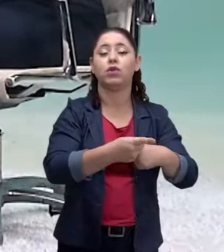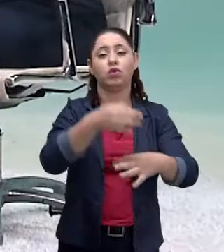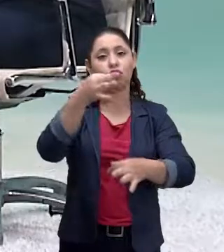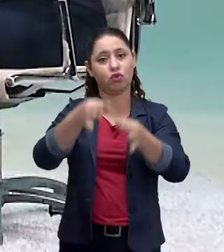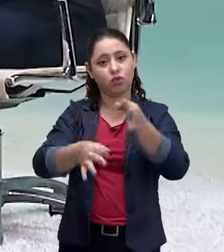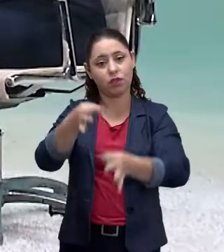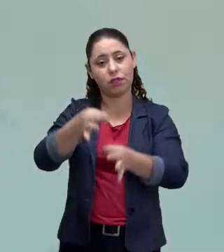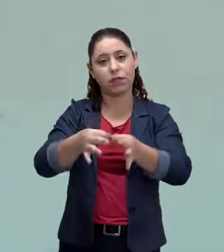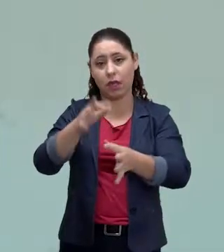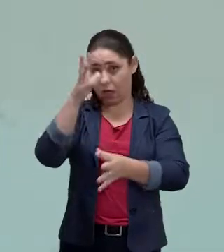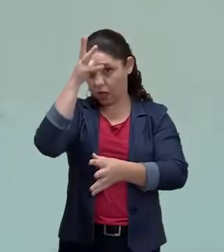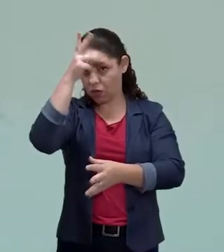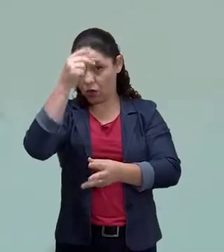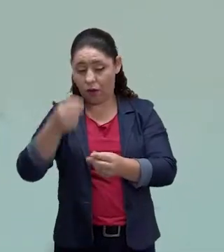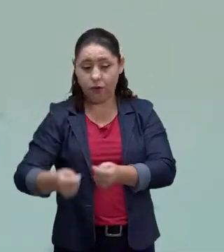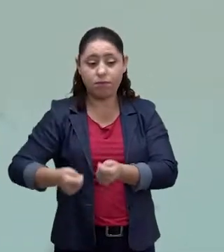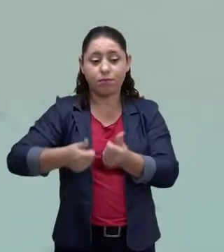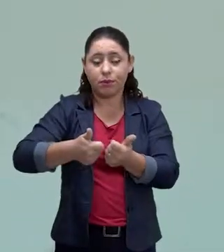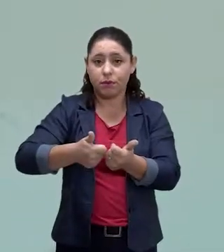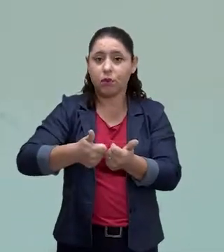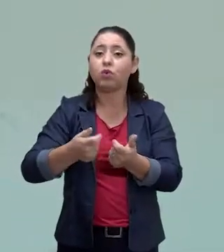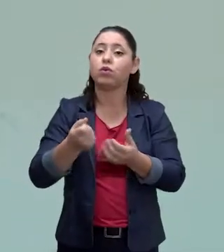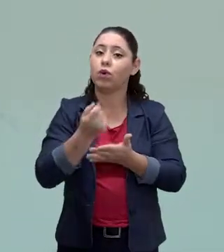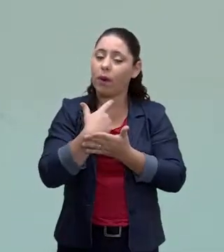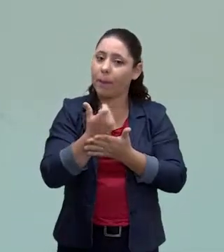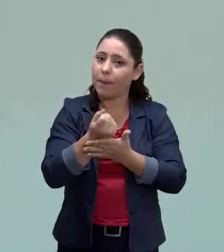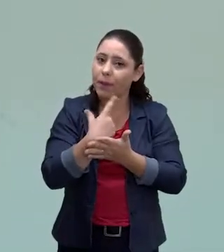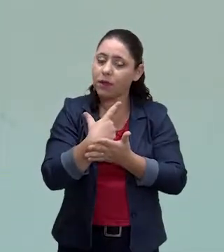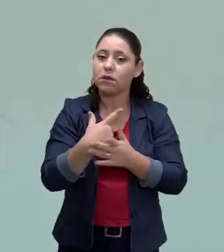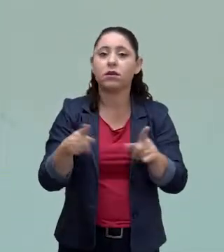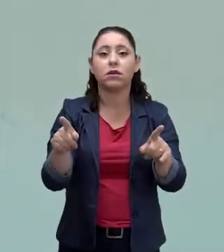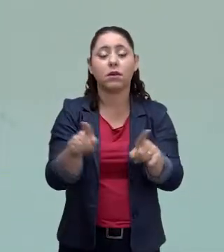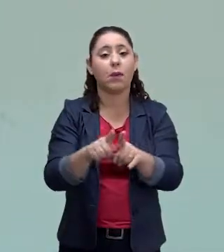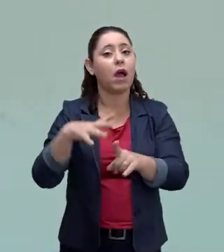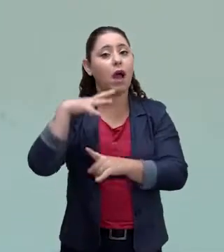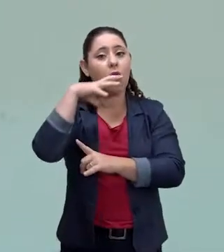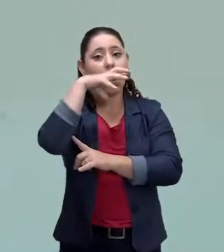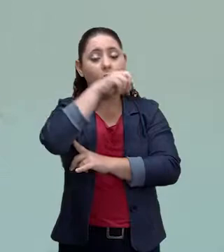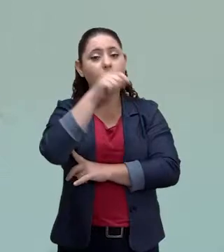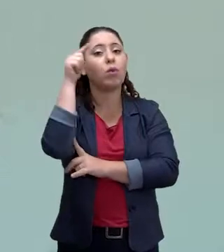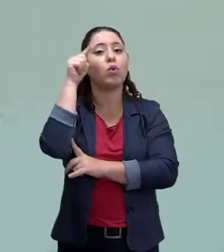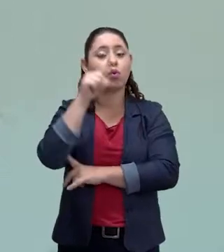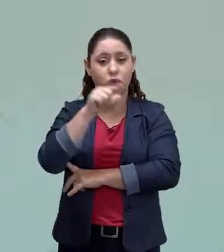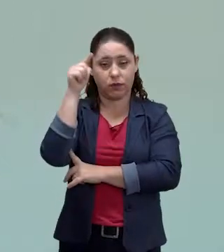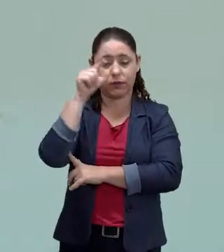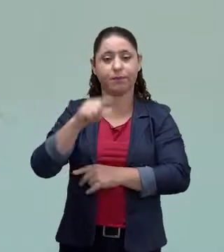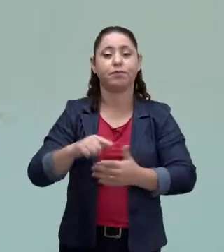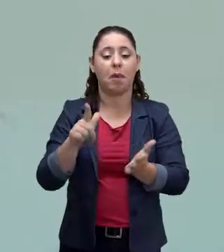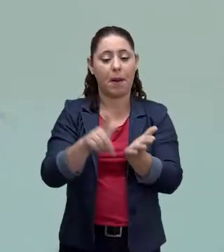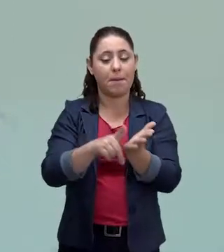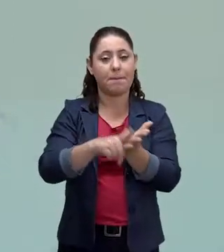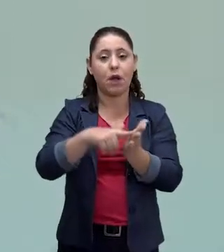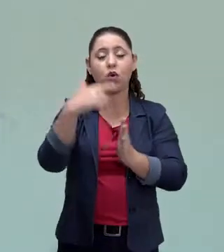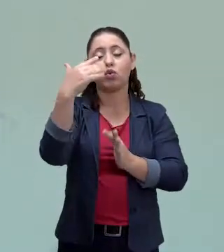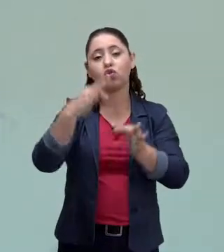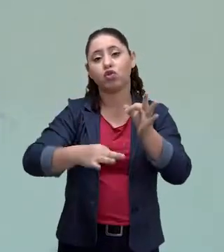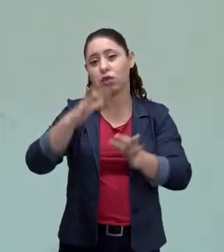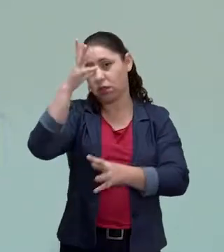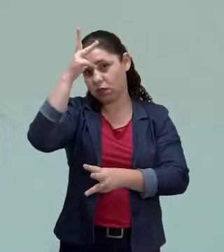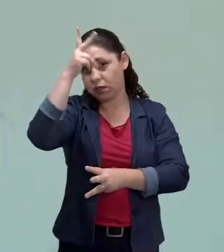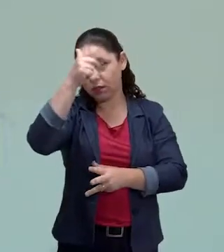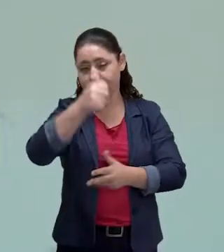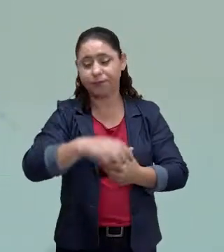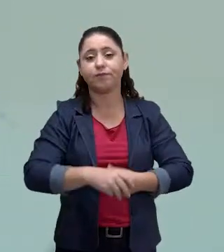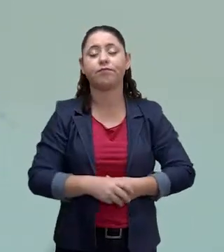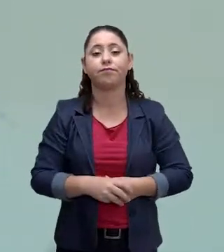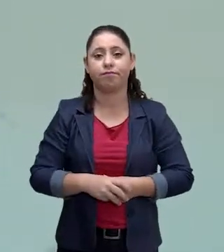medicamento é judicializado. São ações relativamente simples e relativamente rápidas de conseguir uma liminar. Uma vez que o